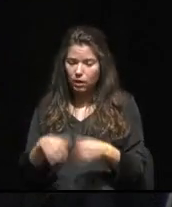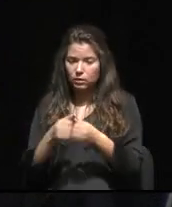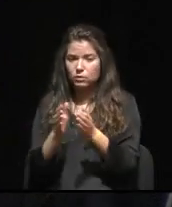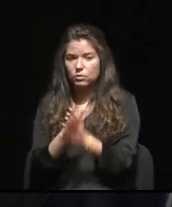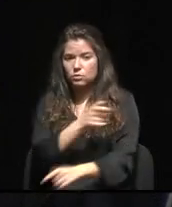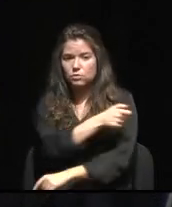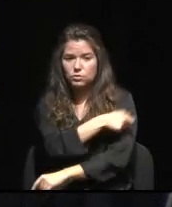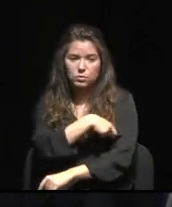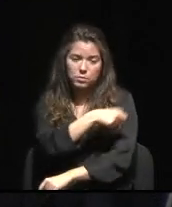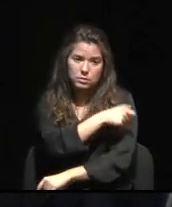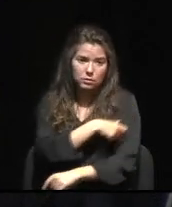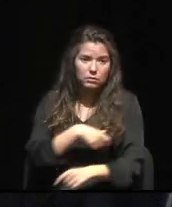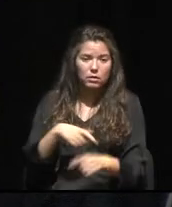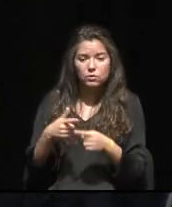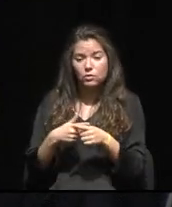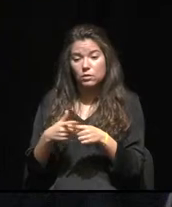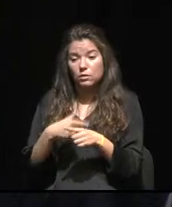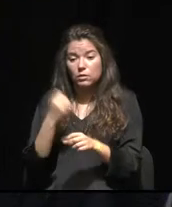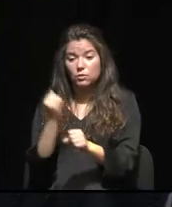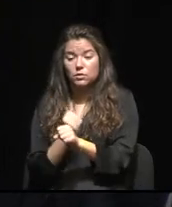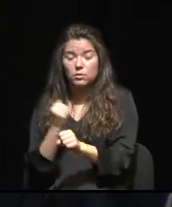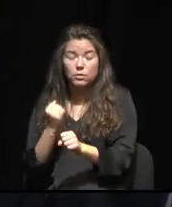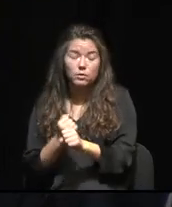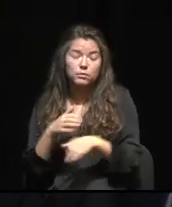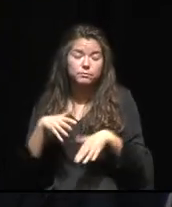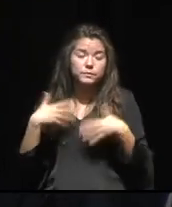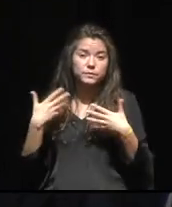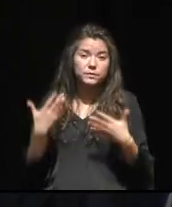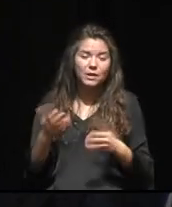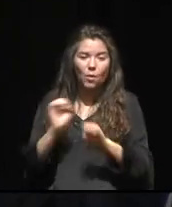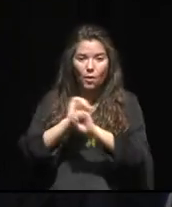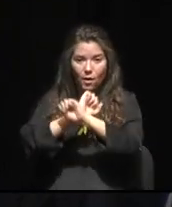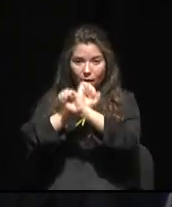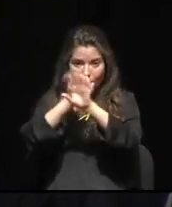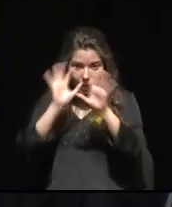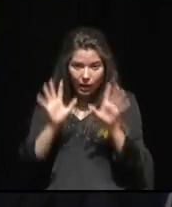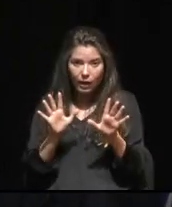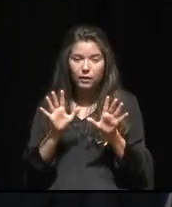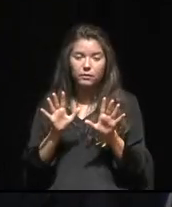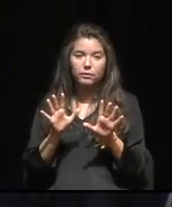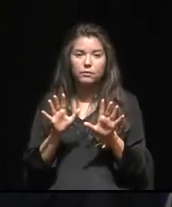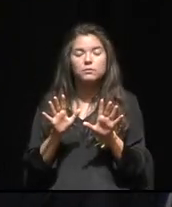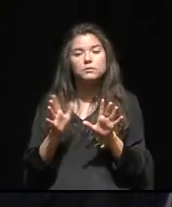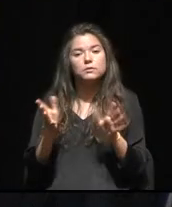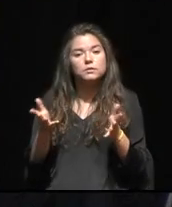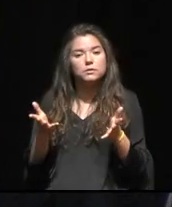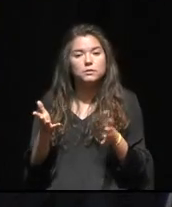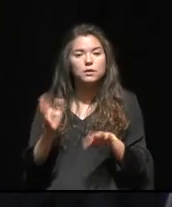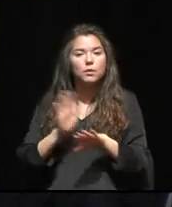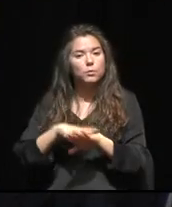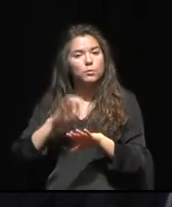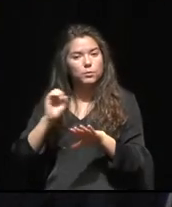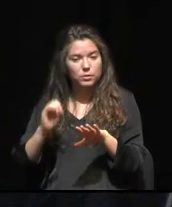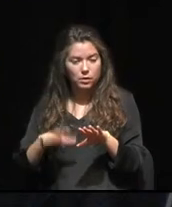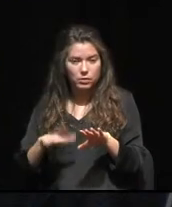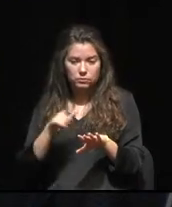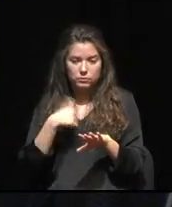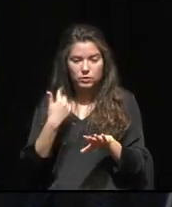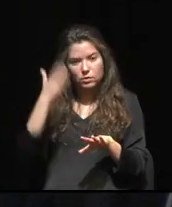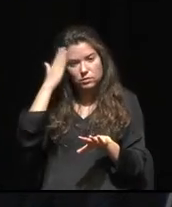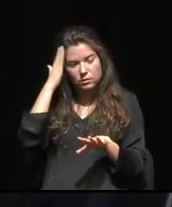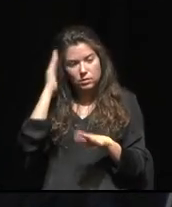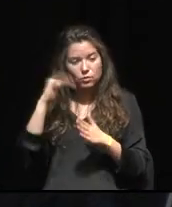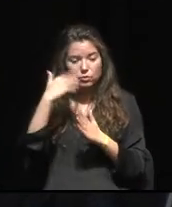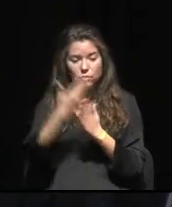representantes dos interesses dos trabalhadores portanto obviamente que eh Apesar de considerarmos que o nosso